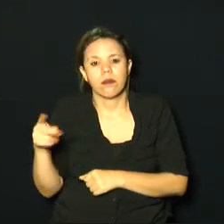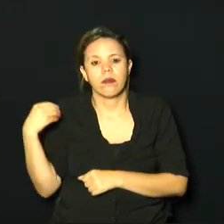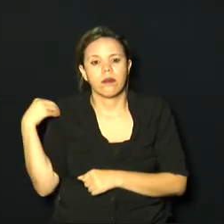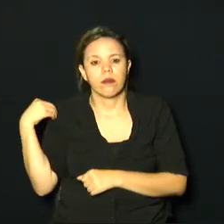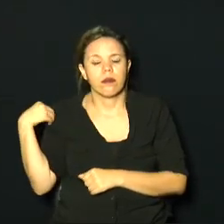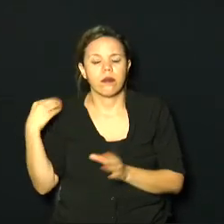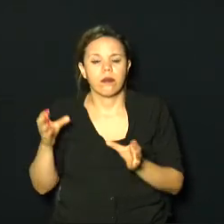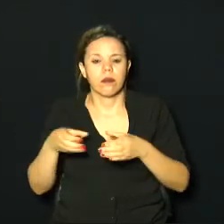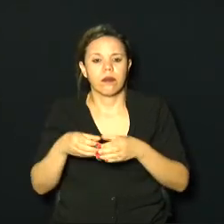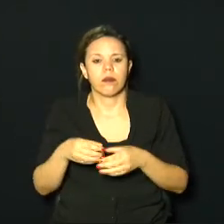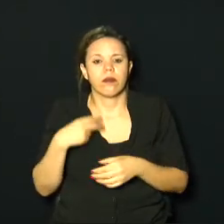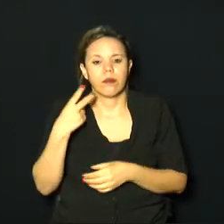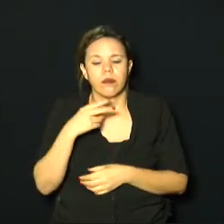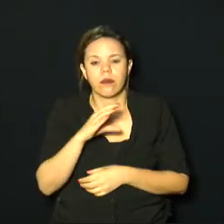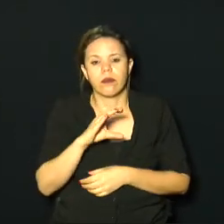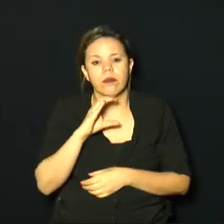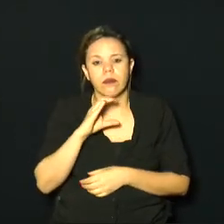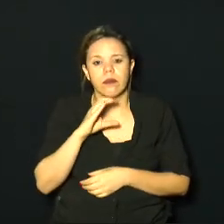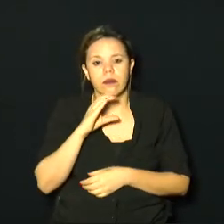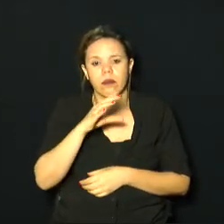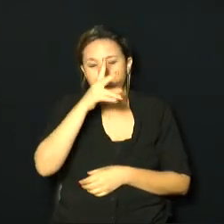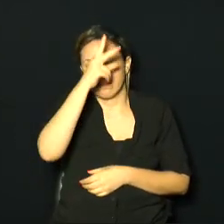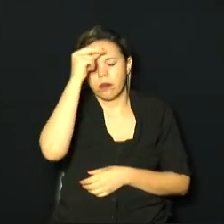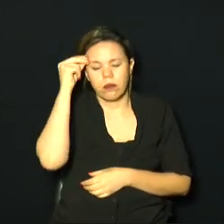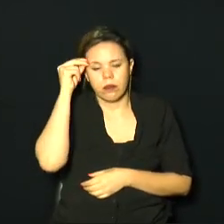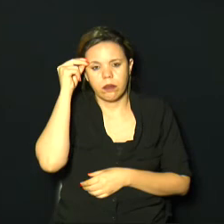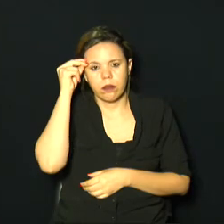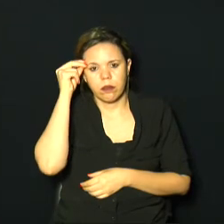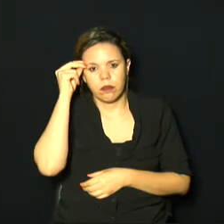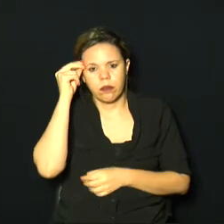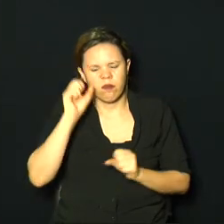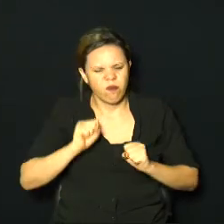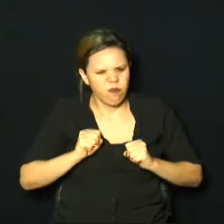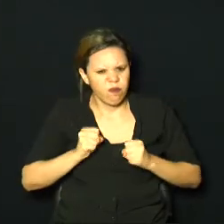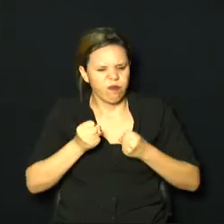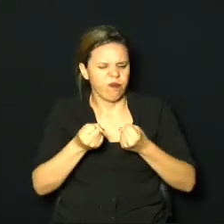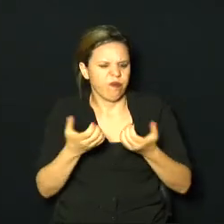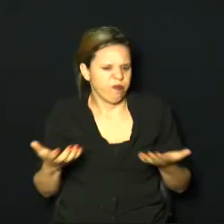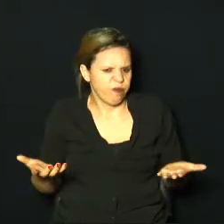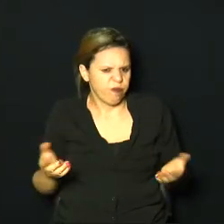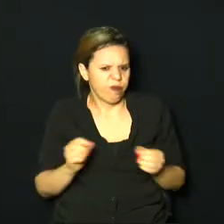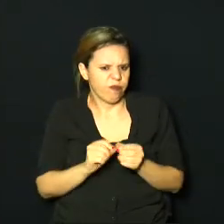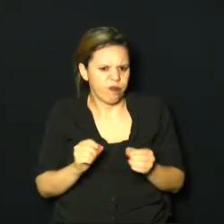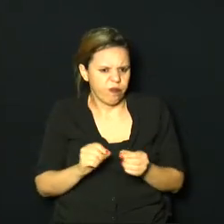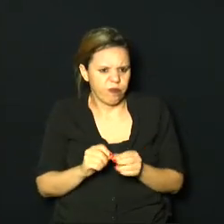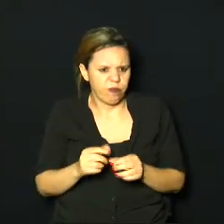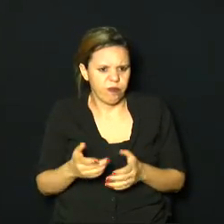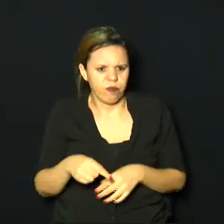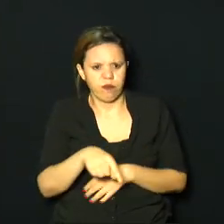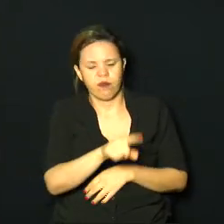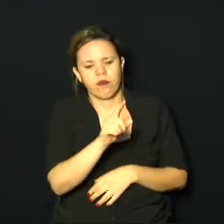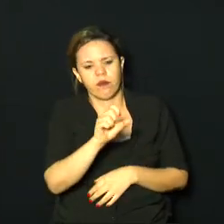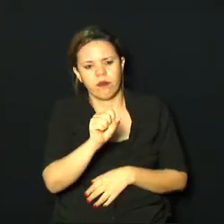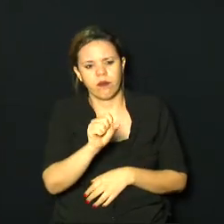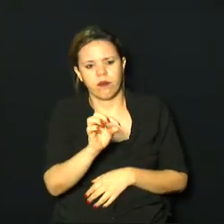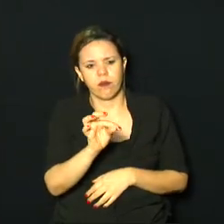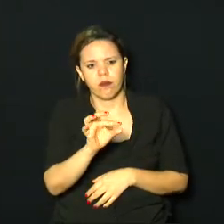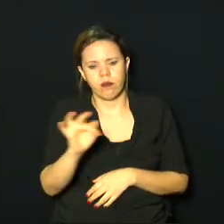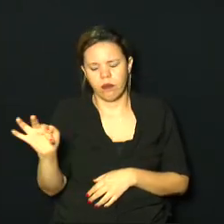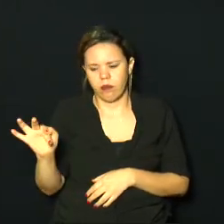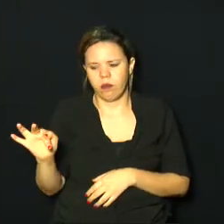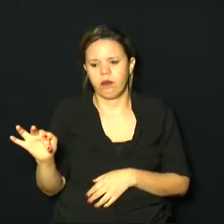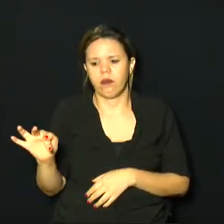comissão, o vereador Carlão, de que a prefeitura não mediu esforços aí para ir até o STF,